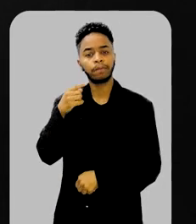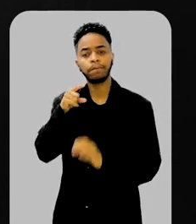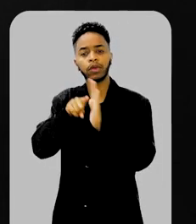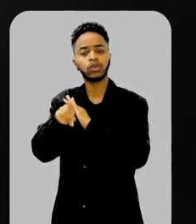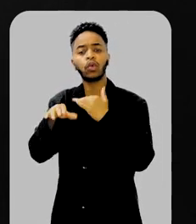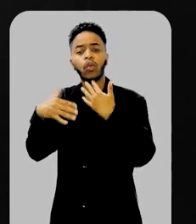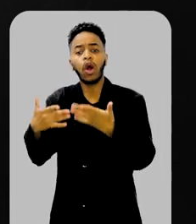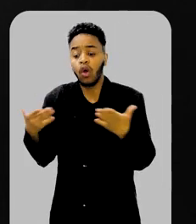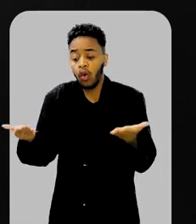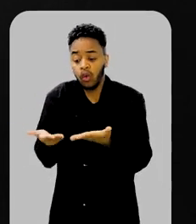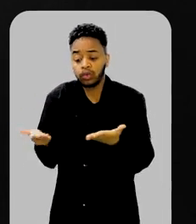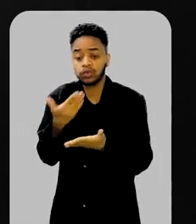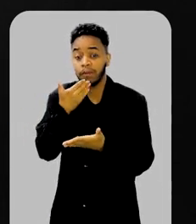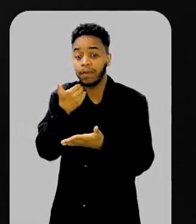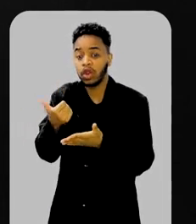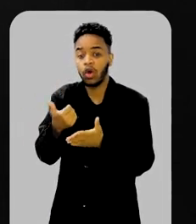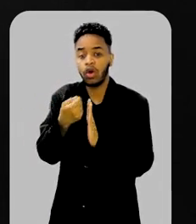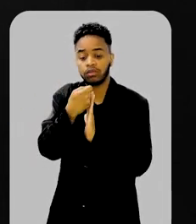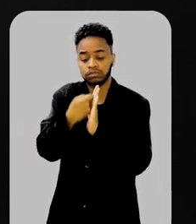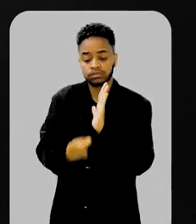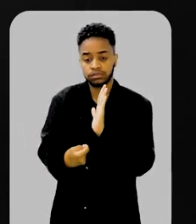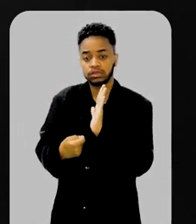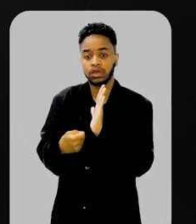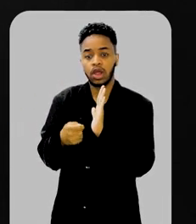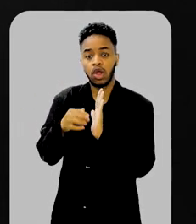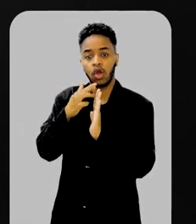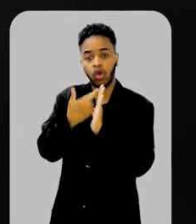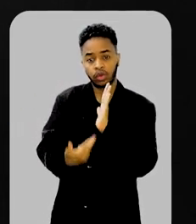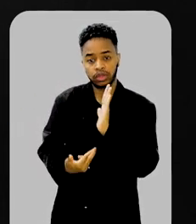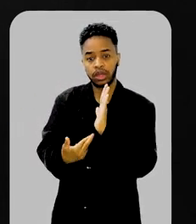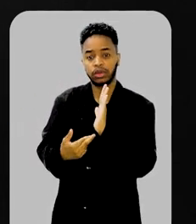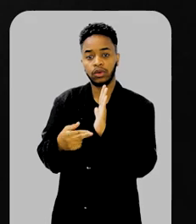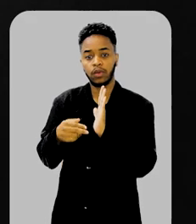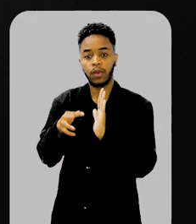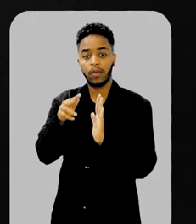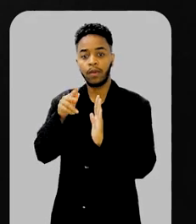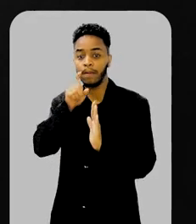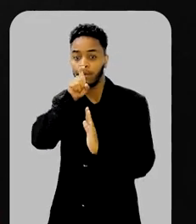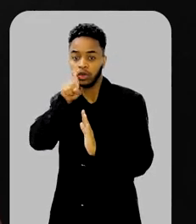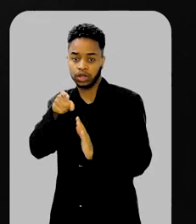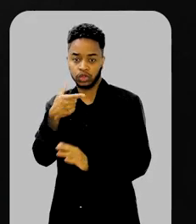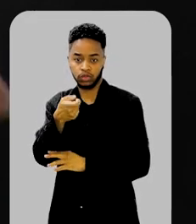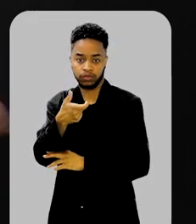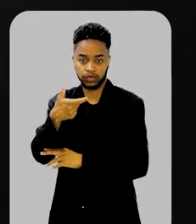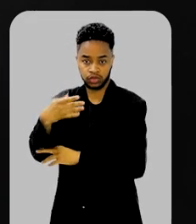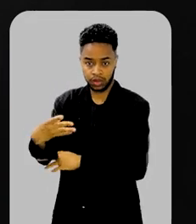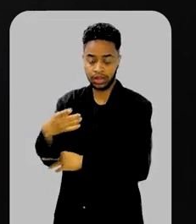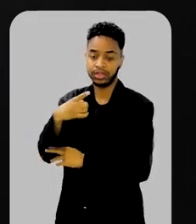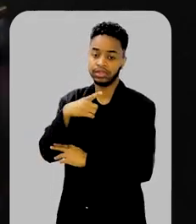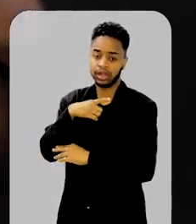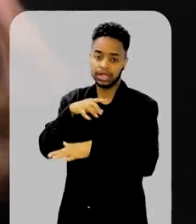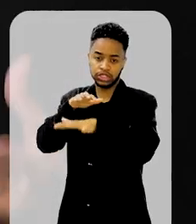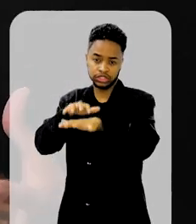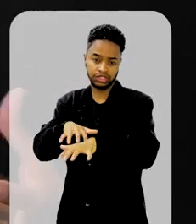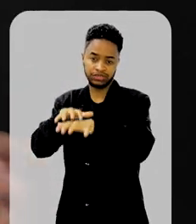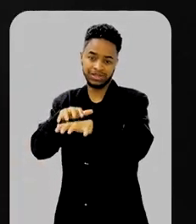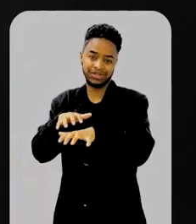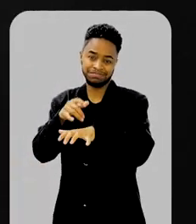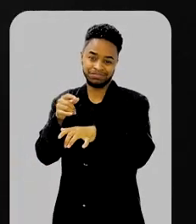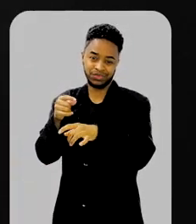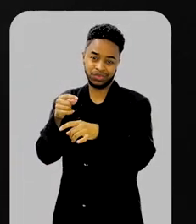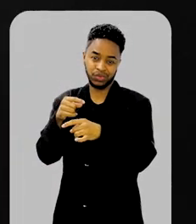roteiro de Portela hoje para 2024 você vende um desfile que não teve o êxito desejado 23